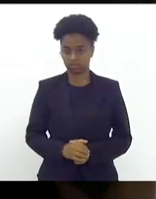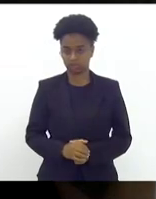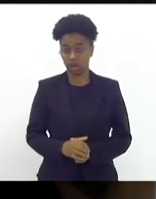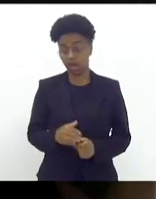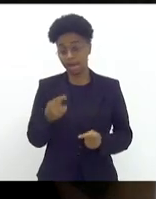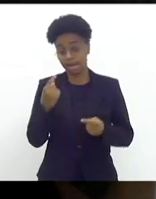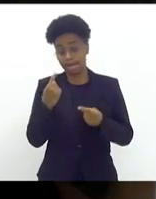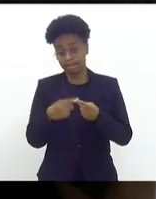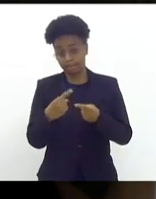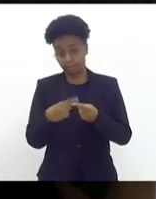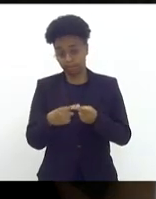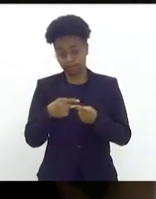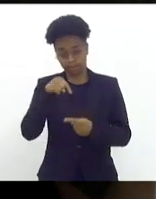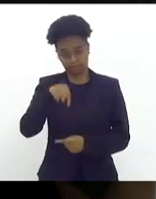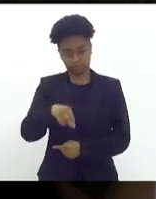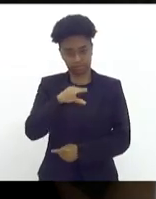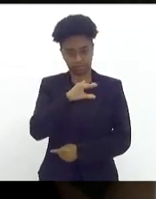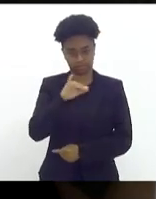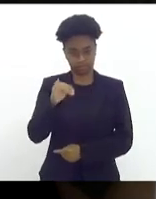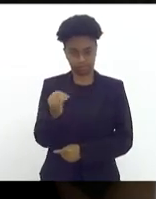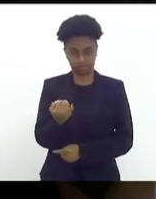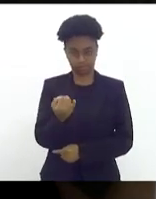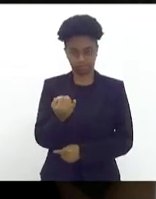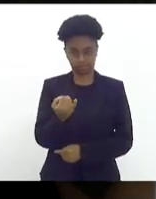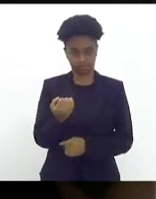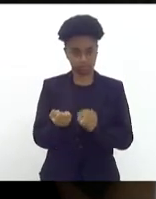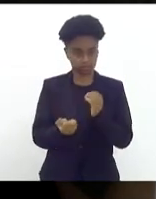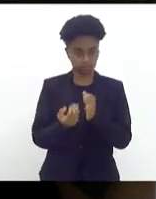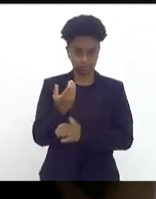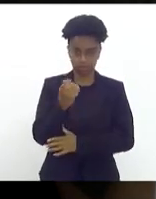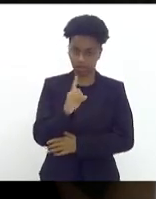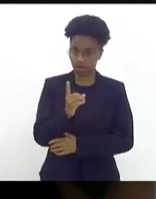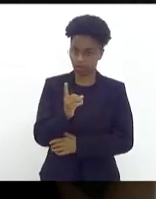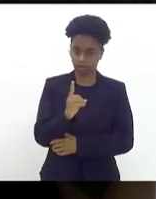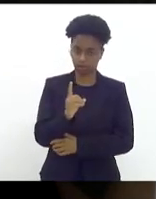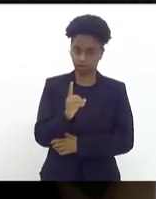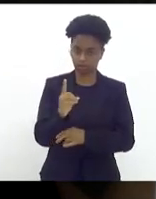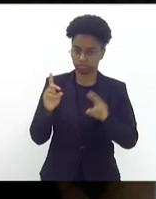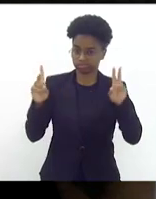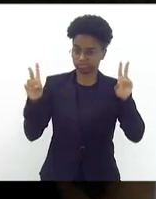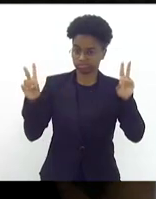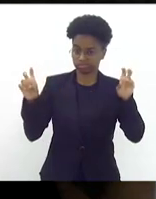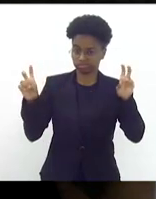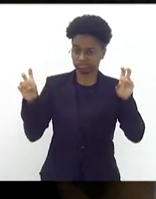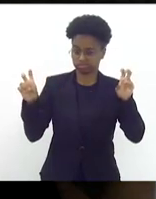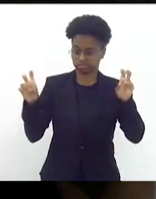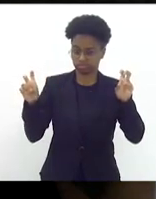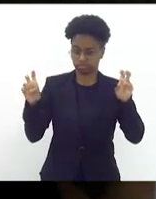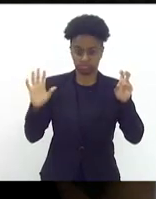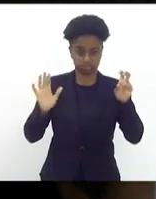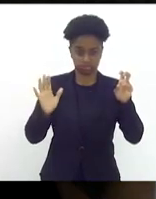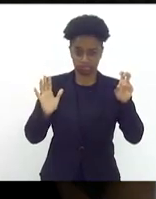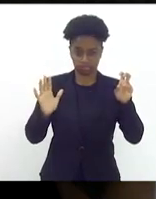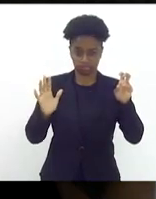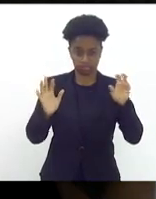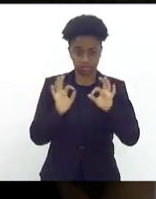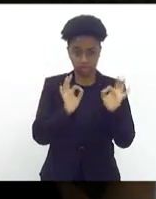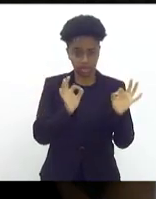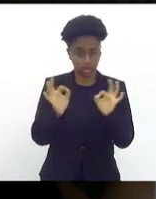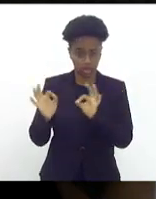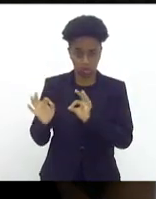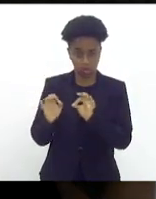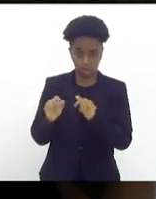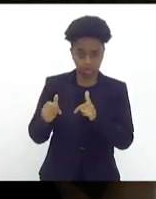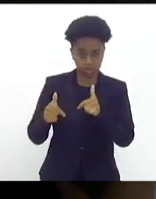Porque a CCJ não criou, entre parênteses, entre aspas, nenhuma jurisprudência